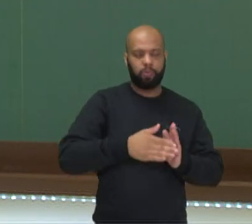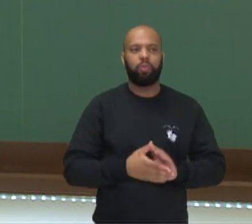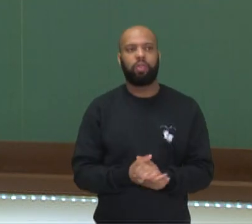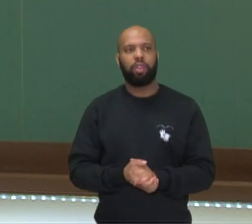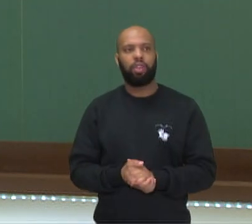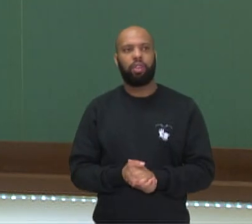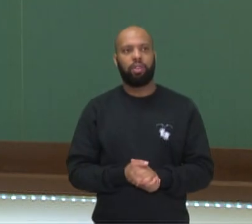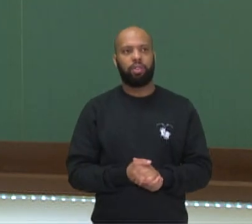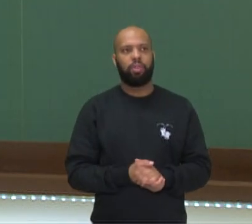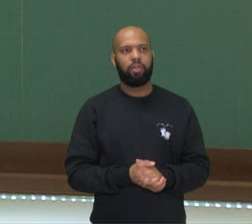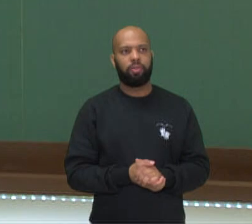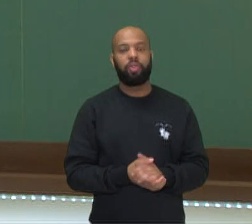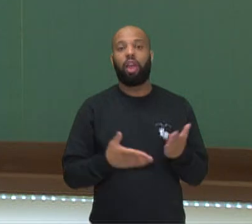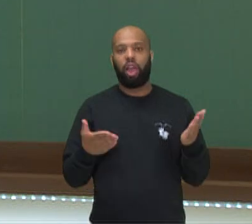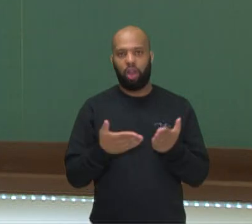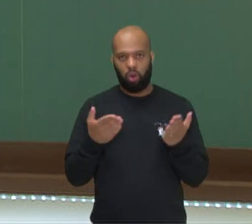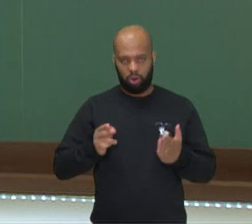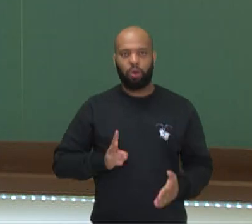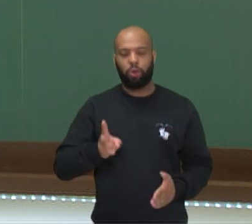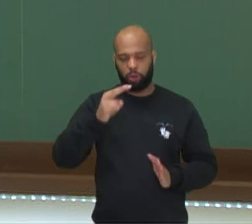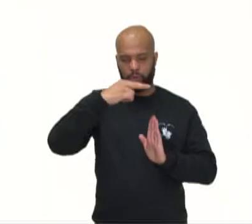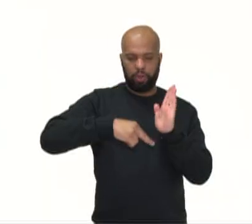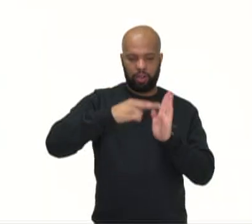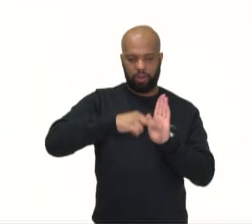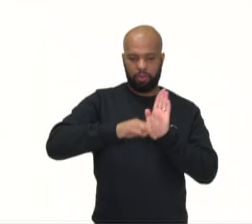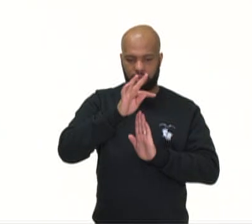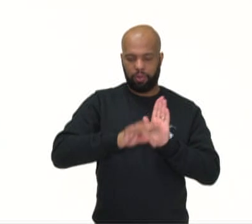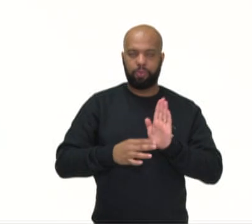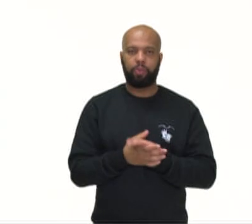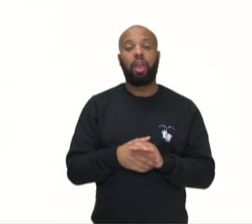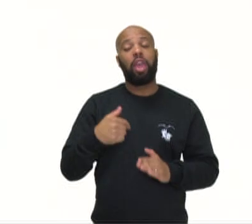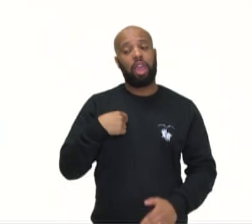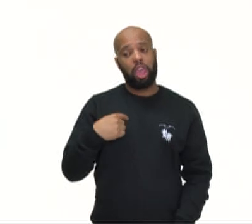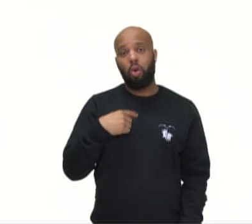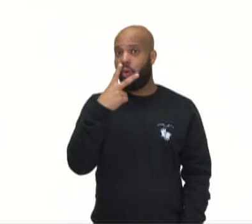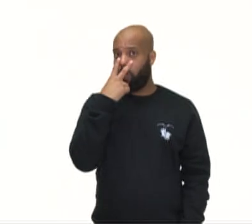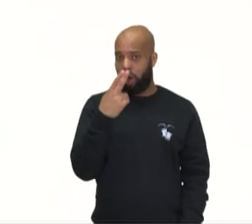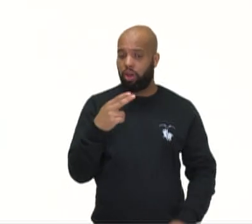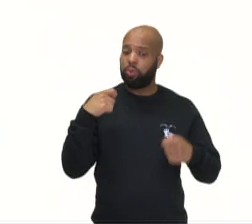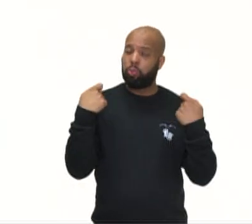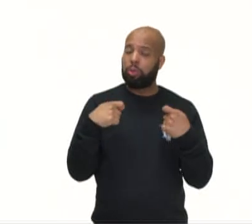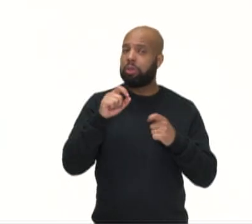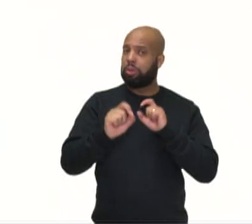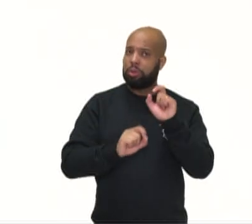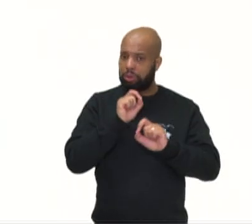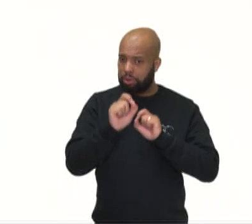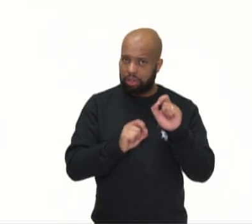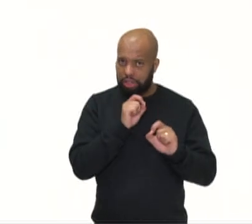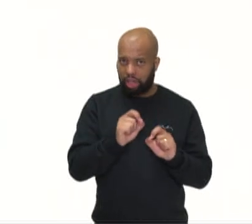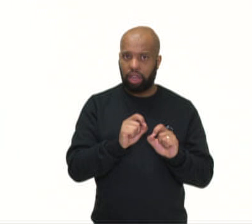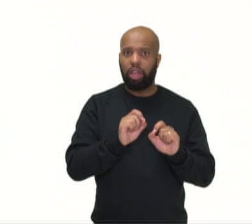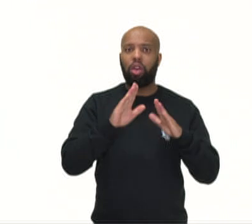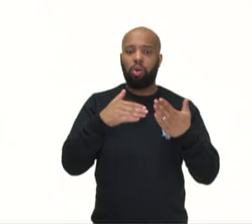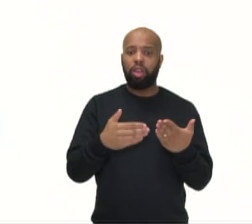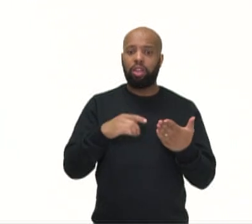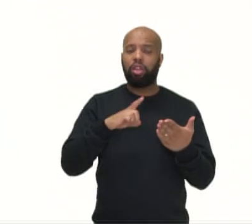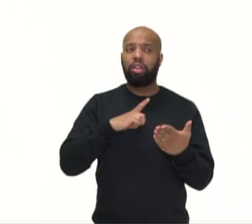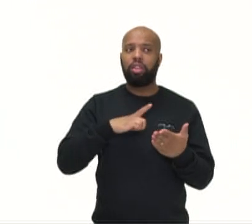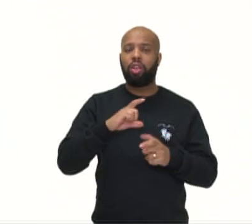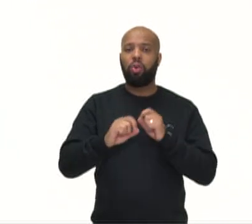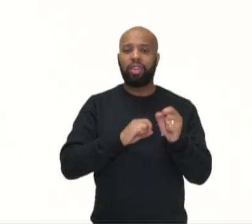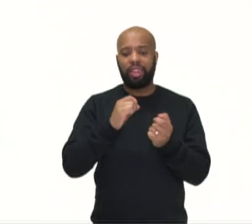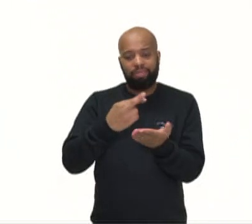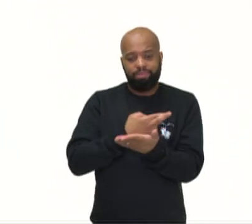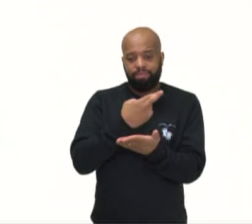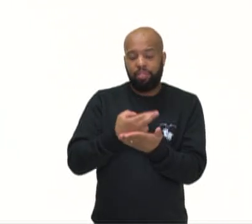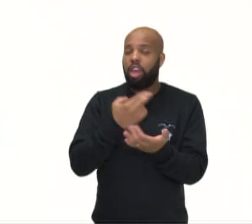E finalizando a nossa leitura, vejo a necessidade de uma emissora mais